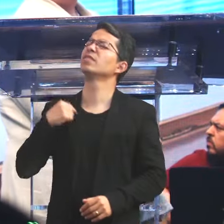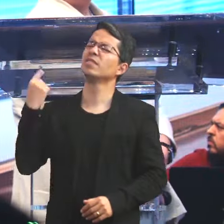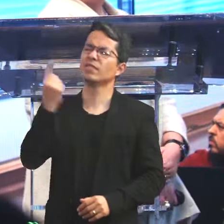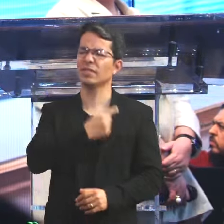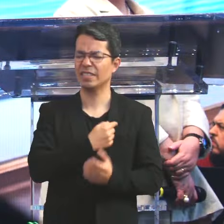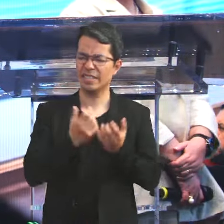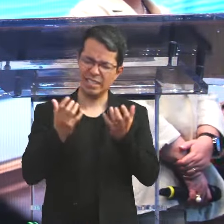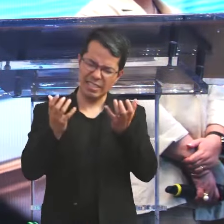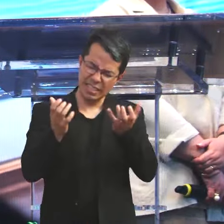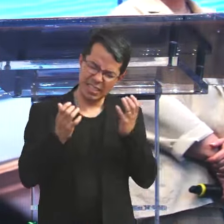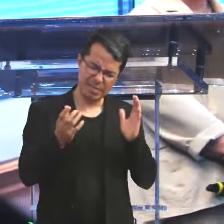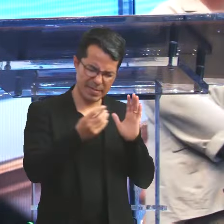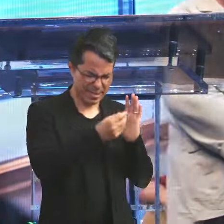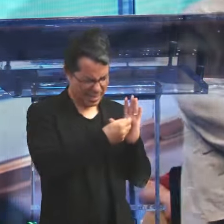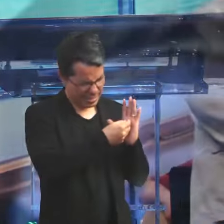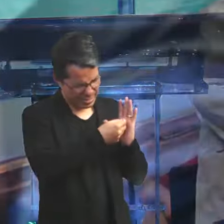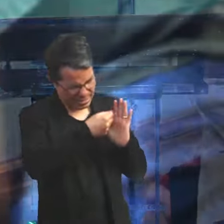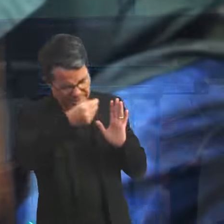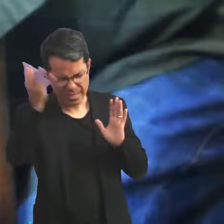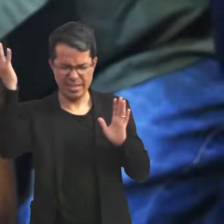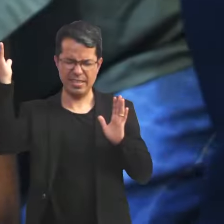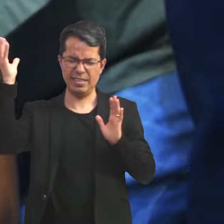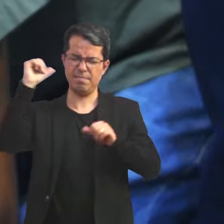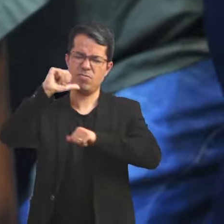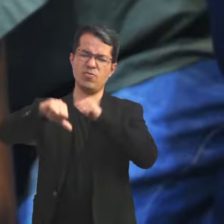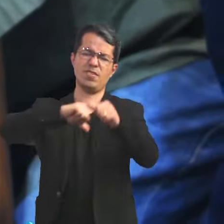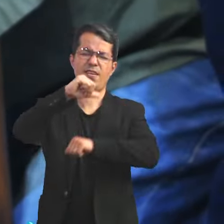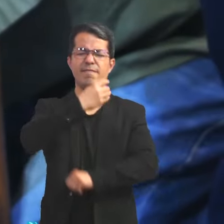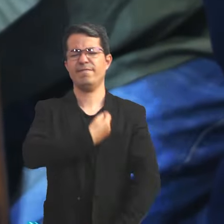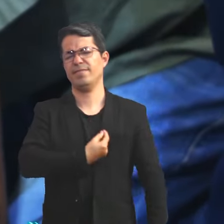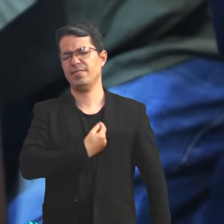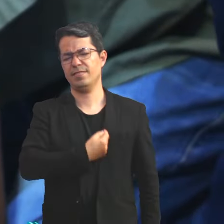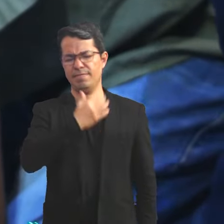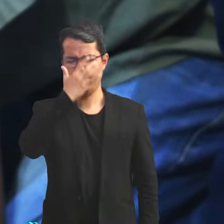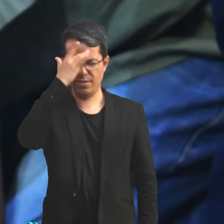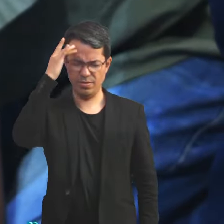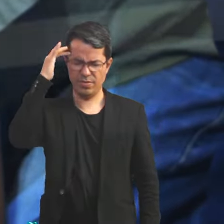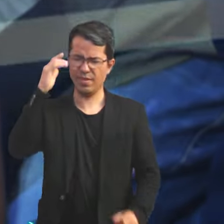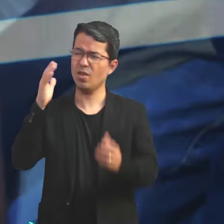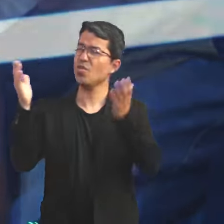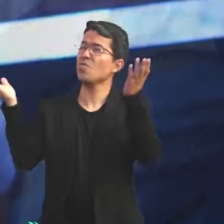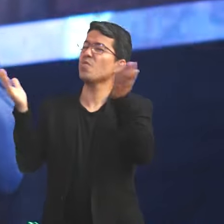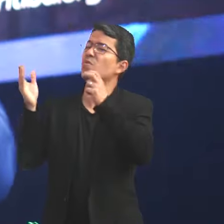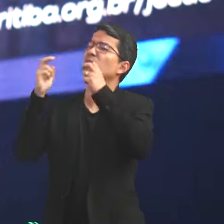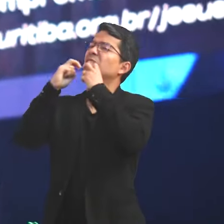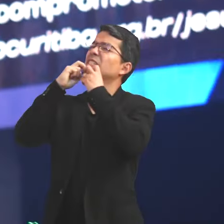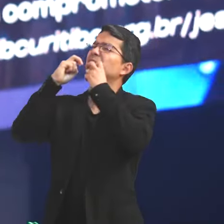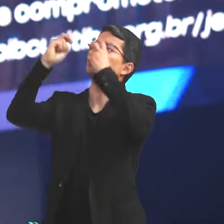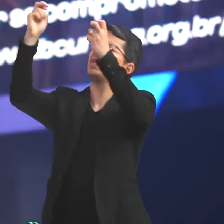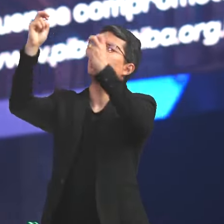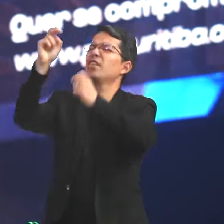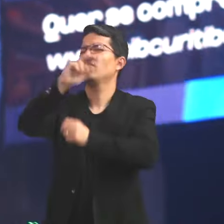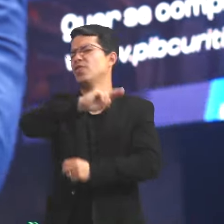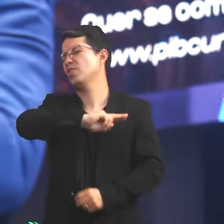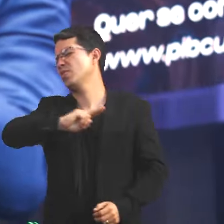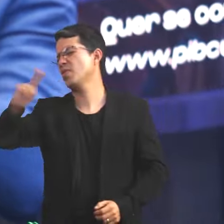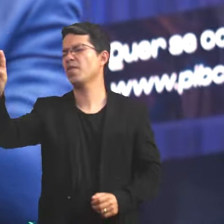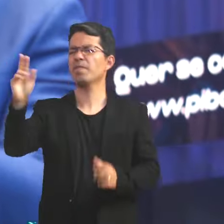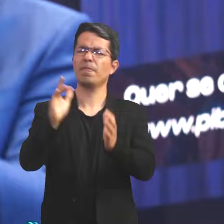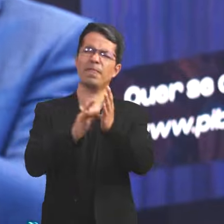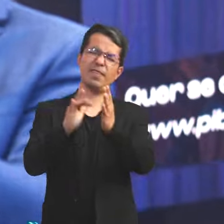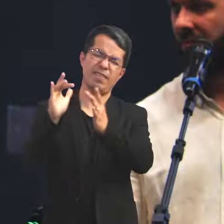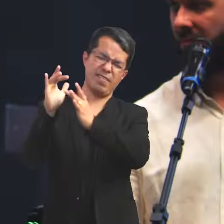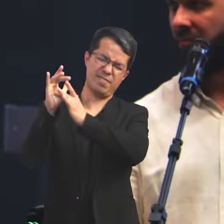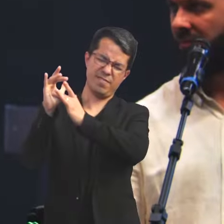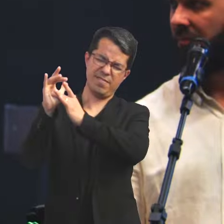e transformar a vida que não te conhece por isso eu quero Clamar hoje Na Autoridade do teu nome derrama